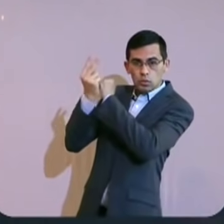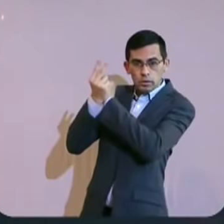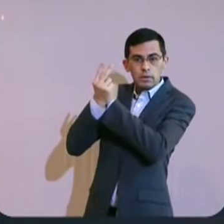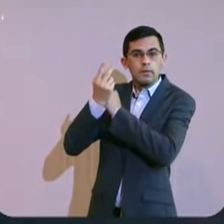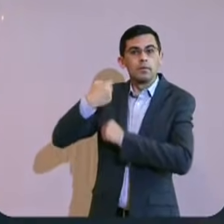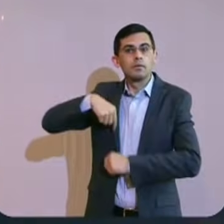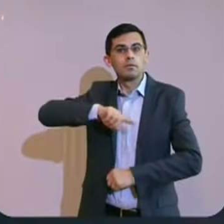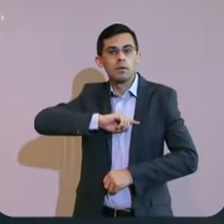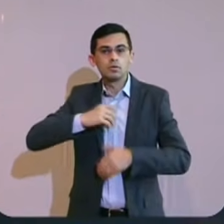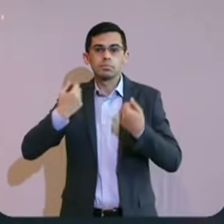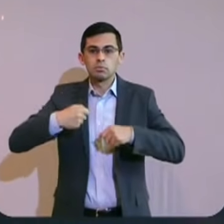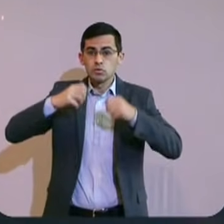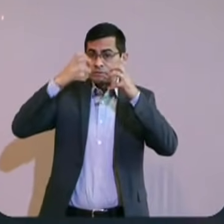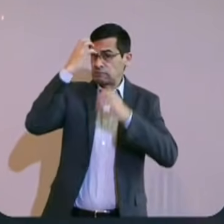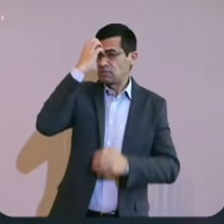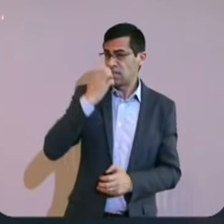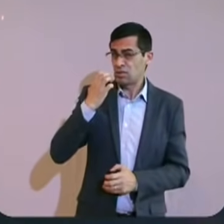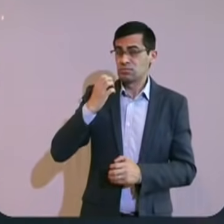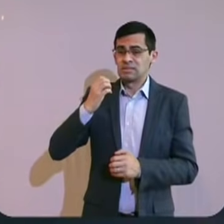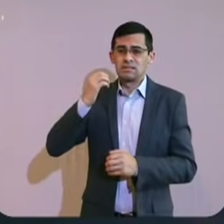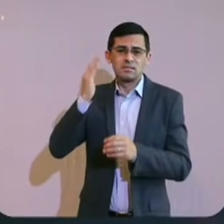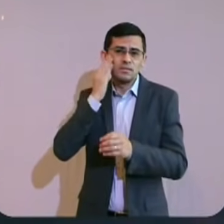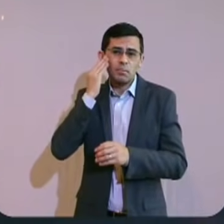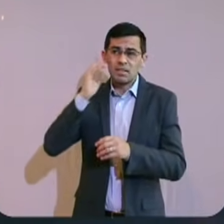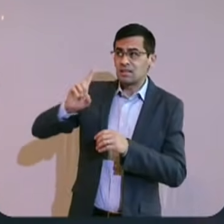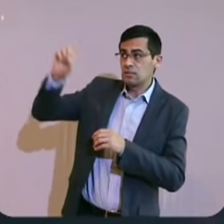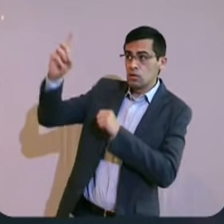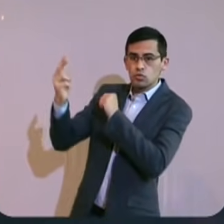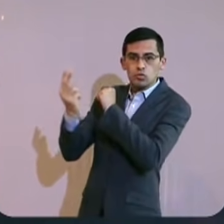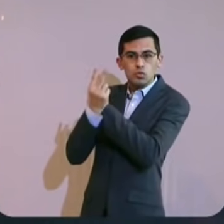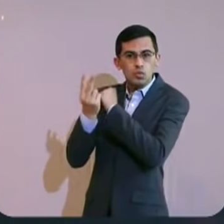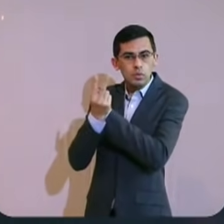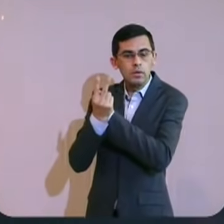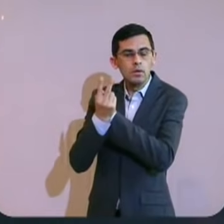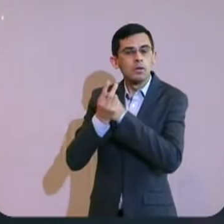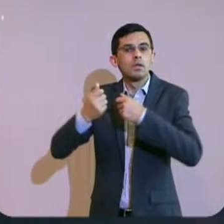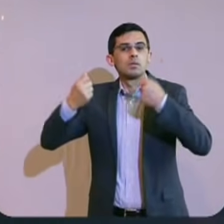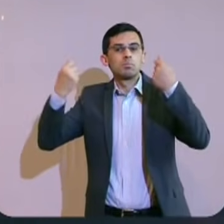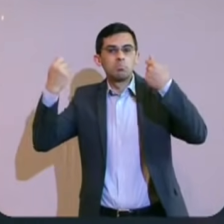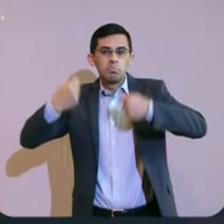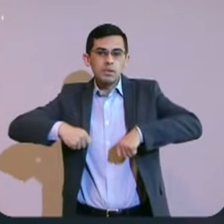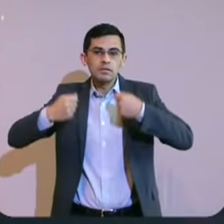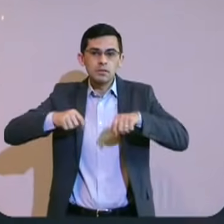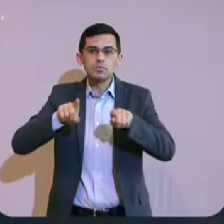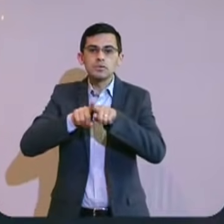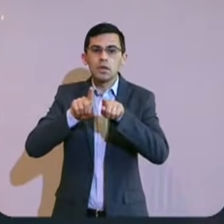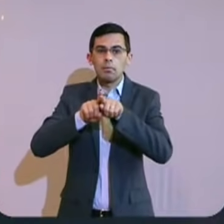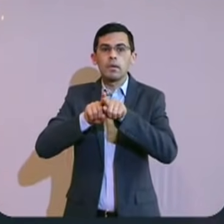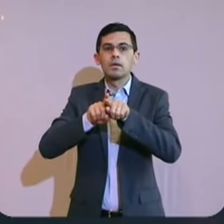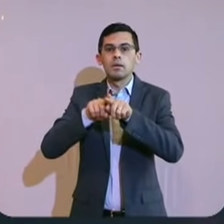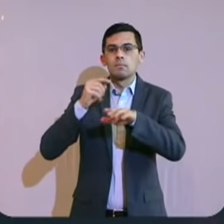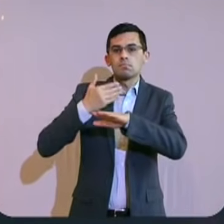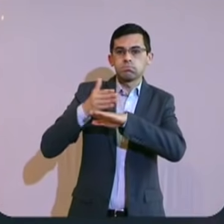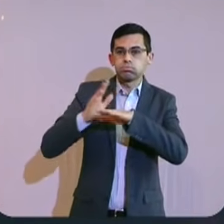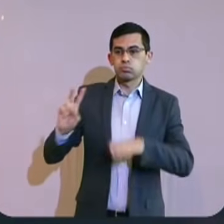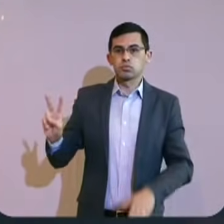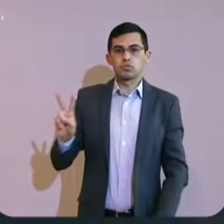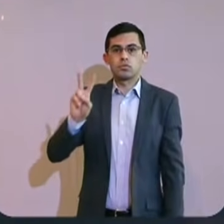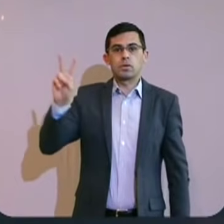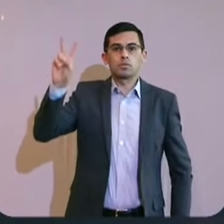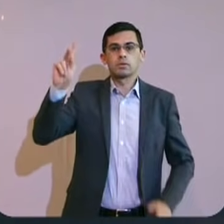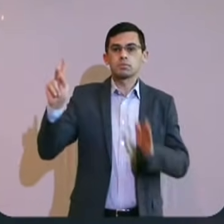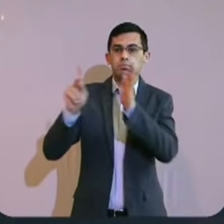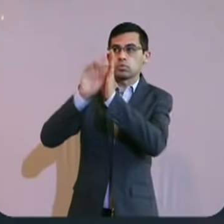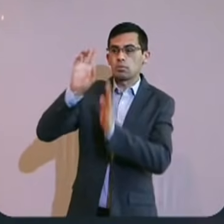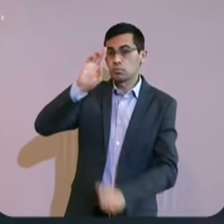a sério o Senhor das nossas vidas. Nós precisamos levar a sério os valores do Senhor.